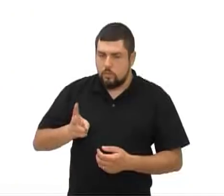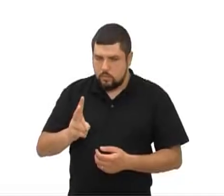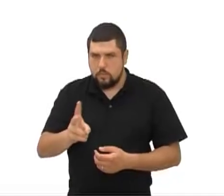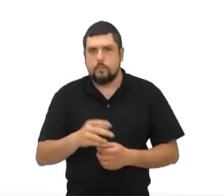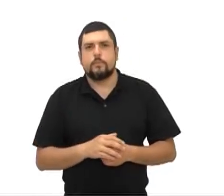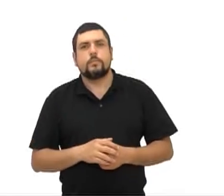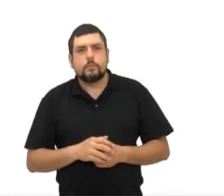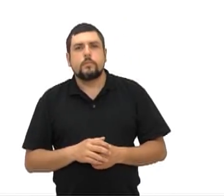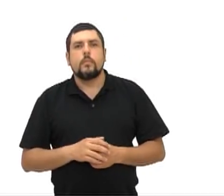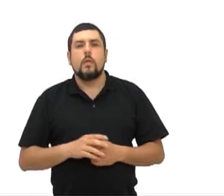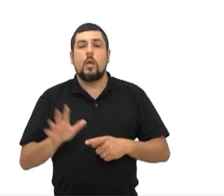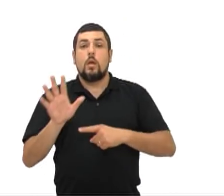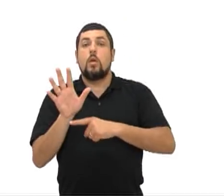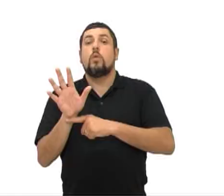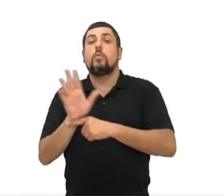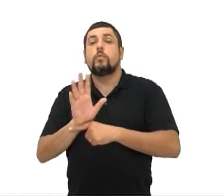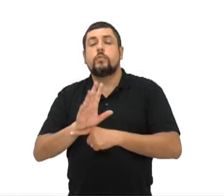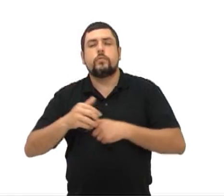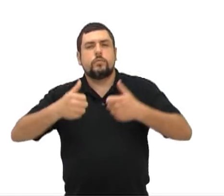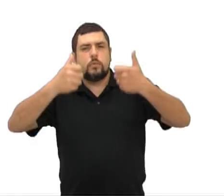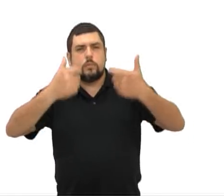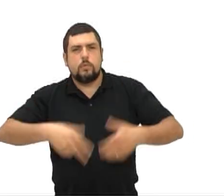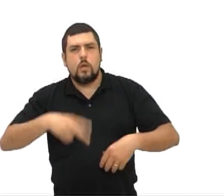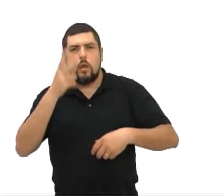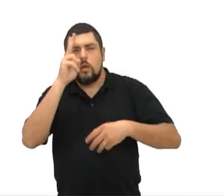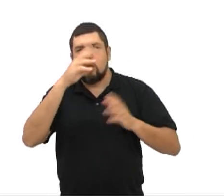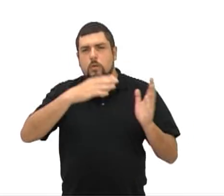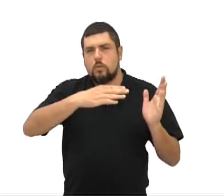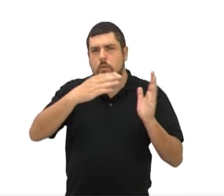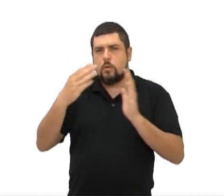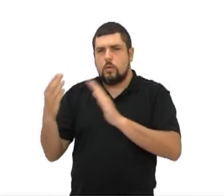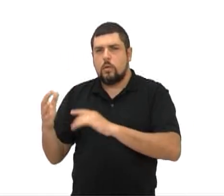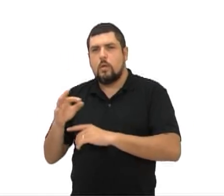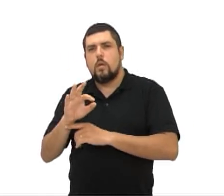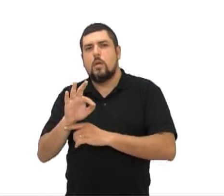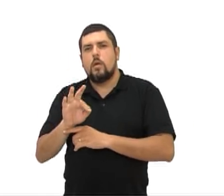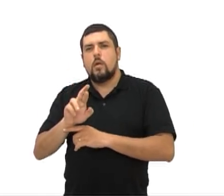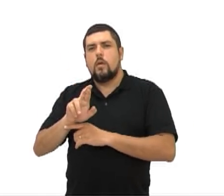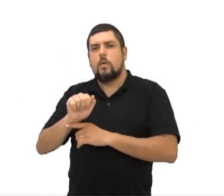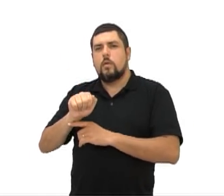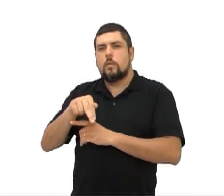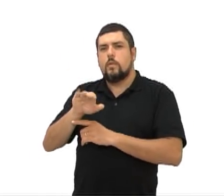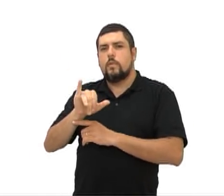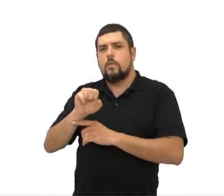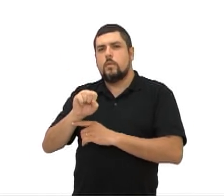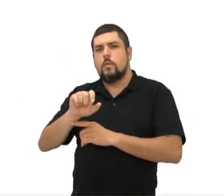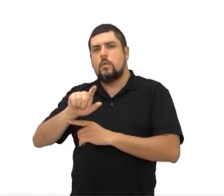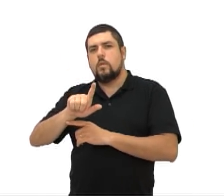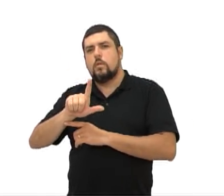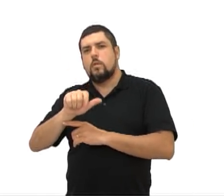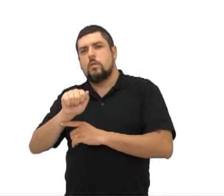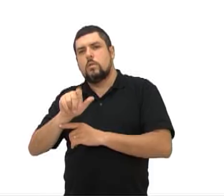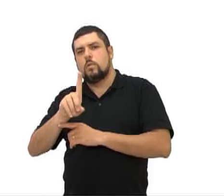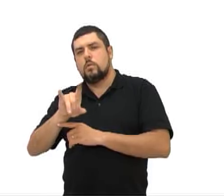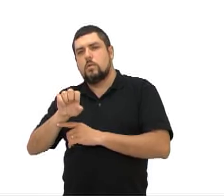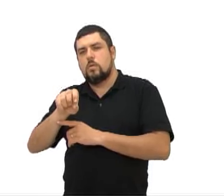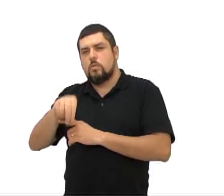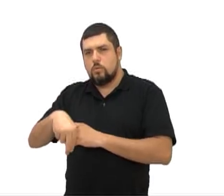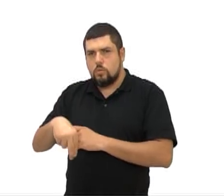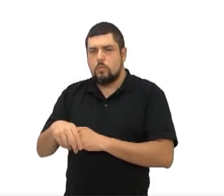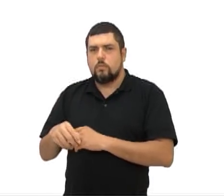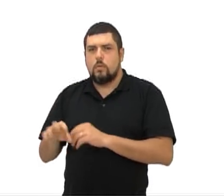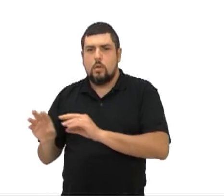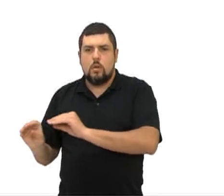o filme conta a história de Francis Gleidson, que se muda com a família para a cidade